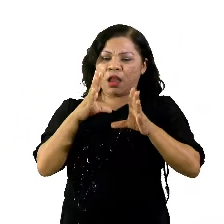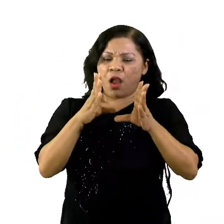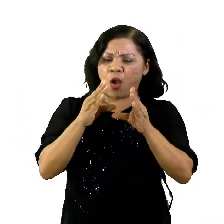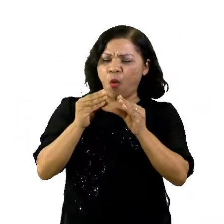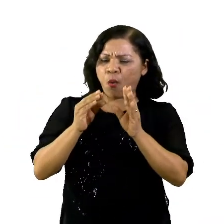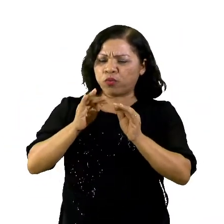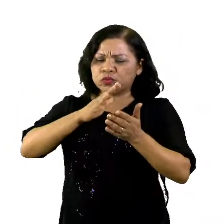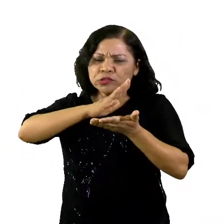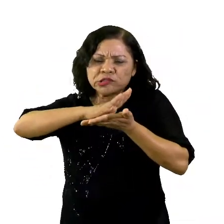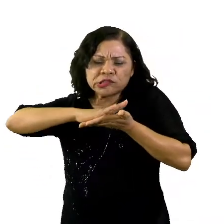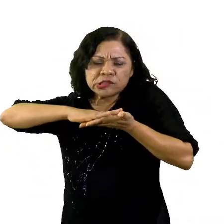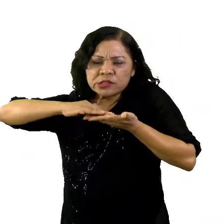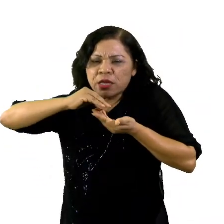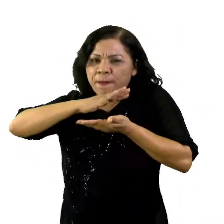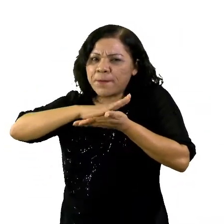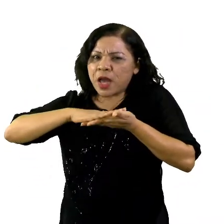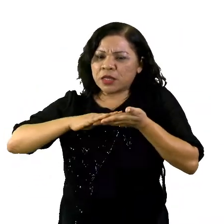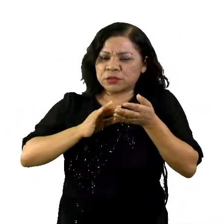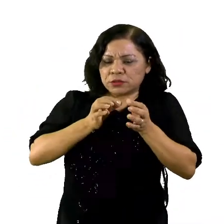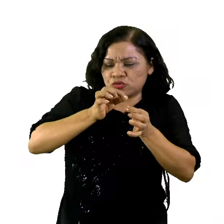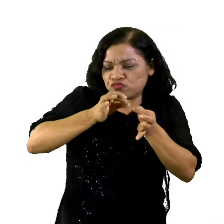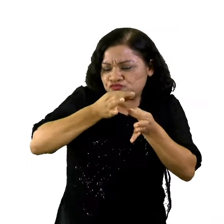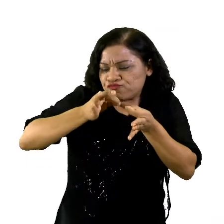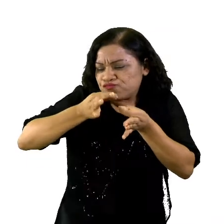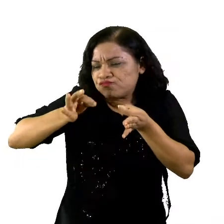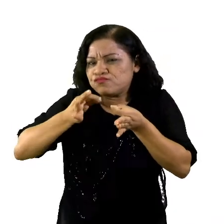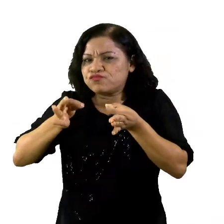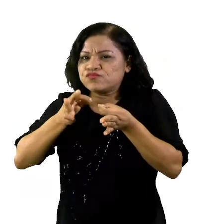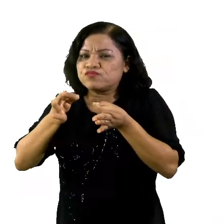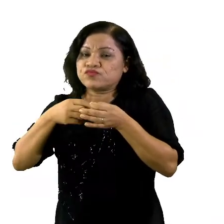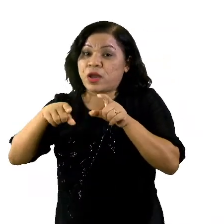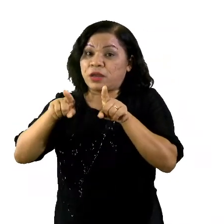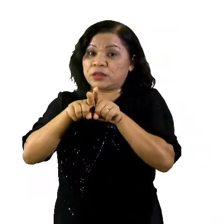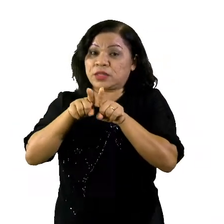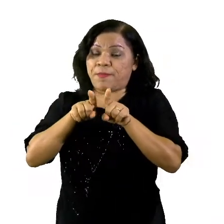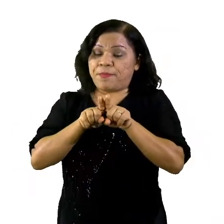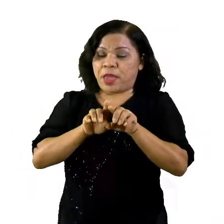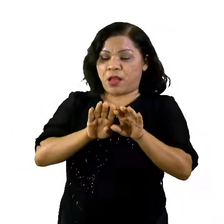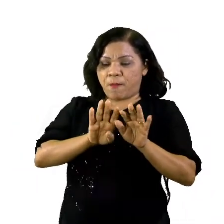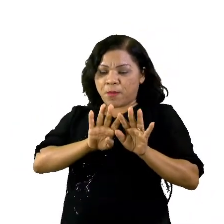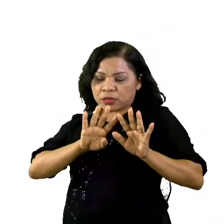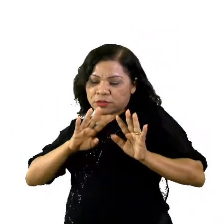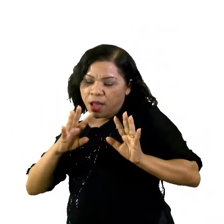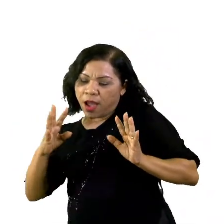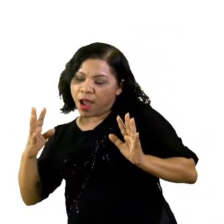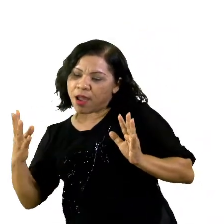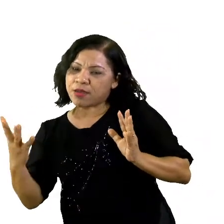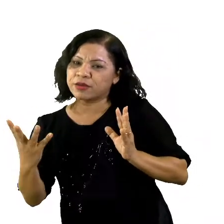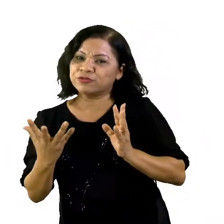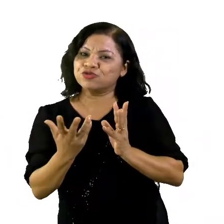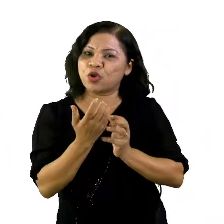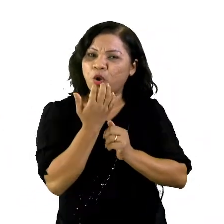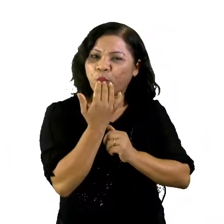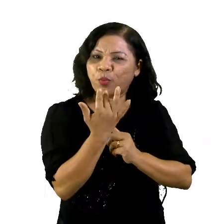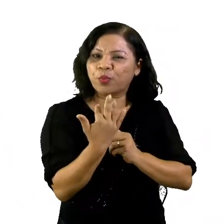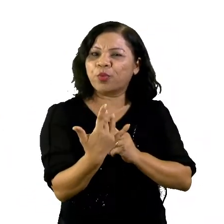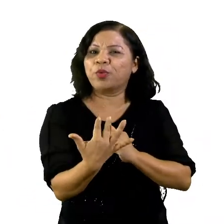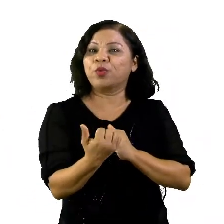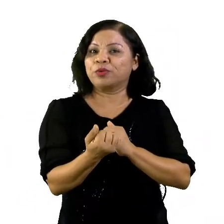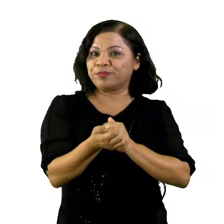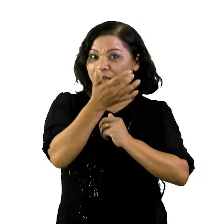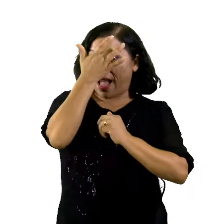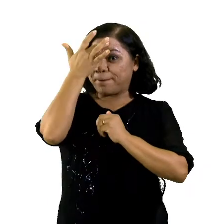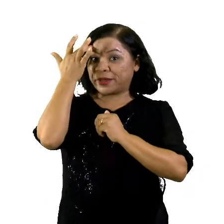bordado. Prende-se à armação uma saia de tecido colorido e a pessoa que fica